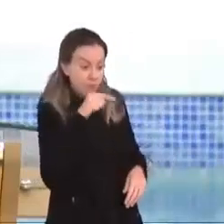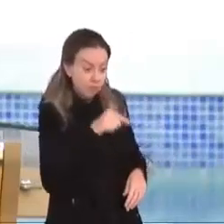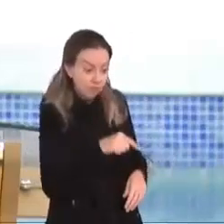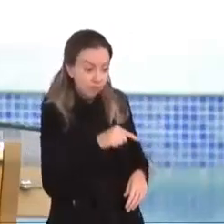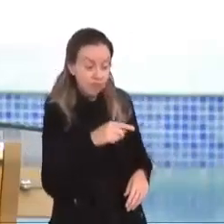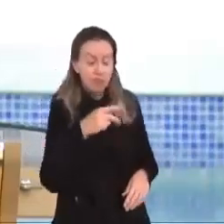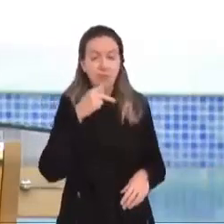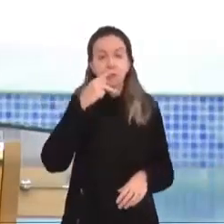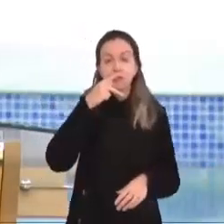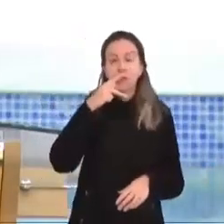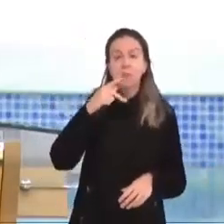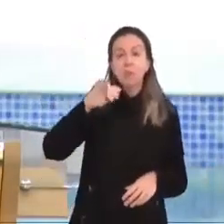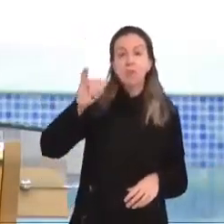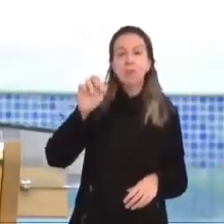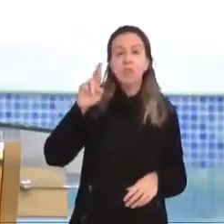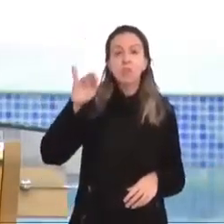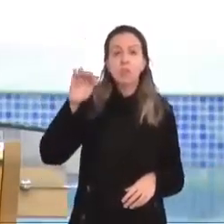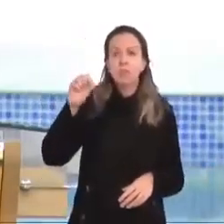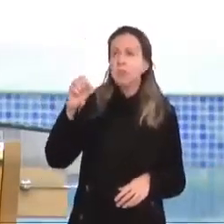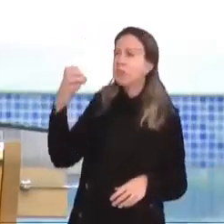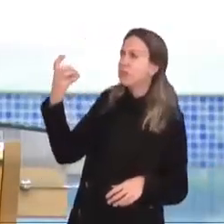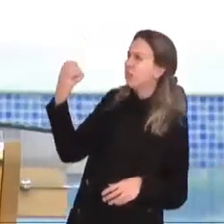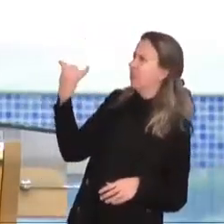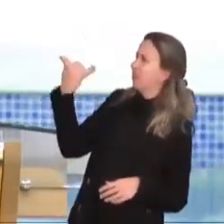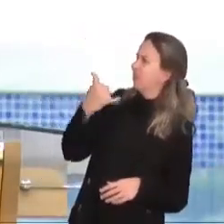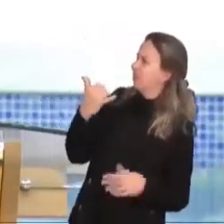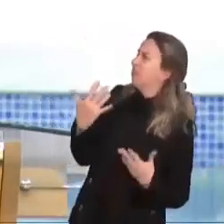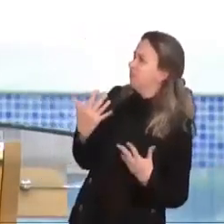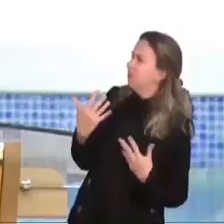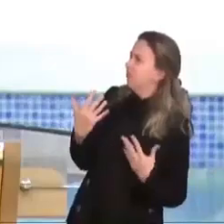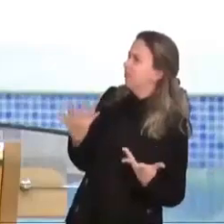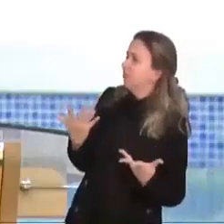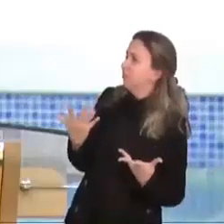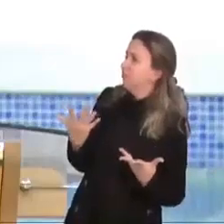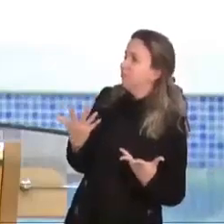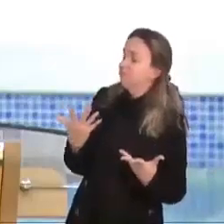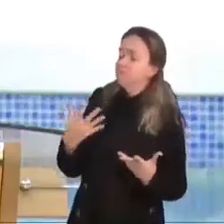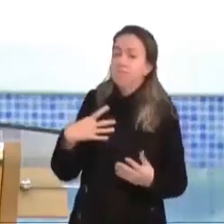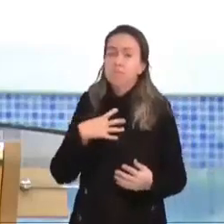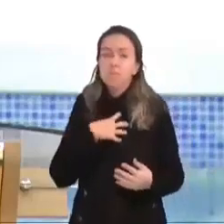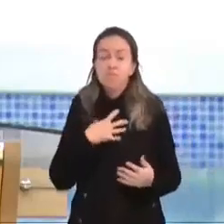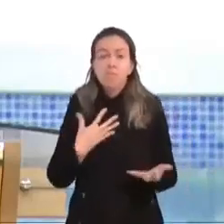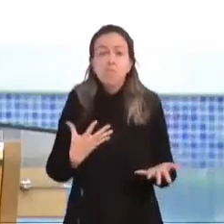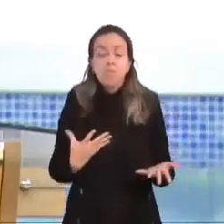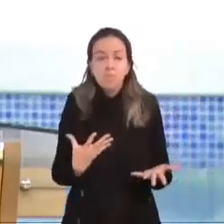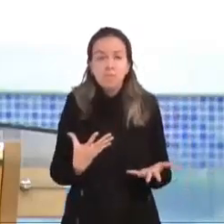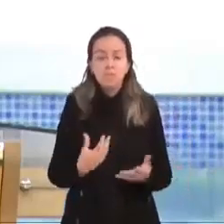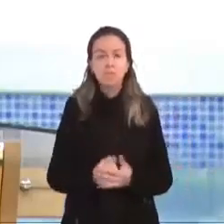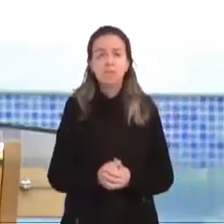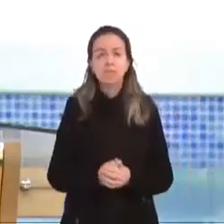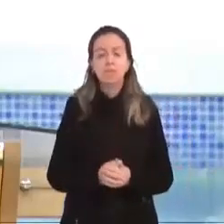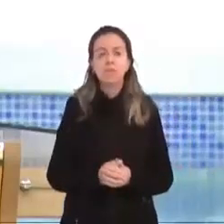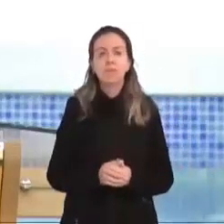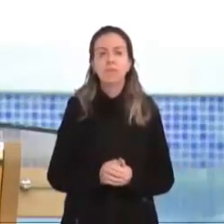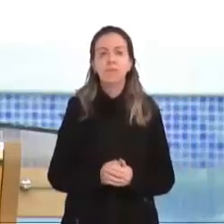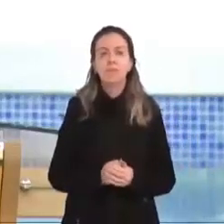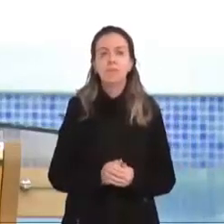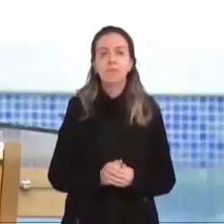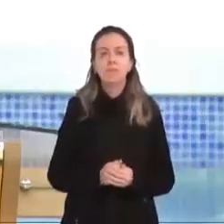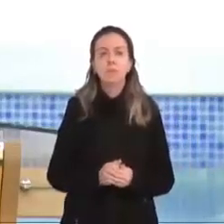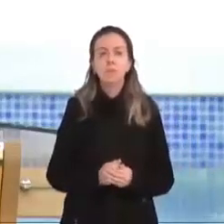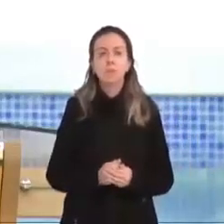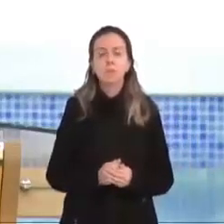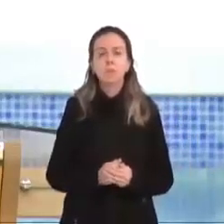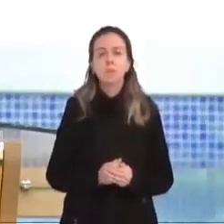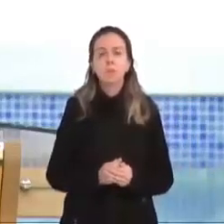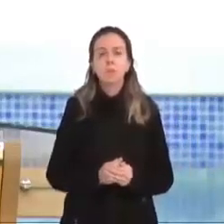Esse tempo, quando procuramos saber qual tempo é este, eu posso, sem dúvida alguma, dizer que este é um